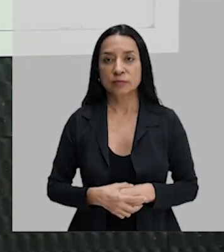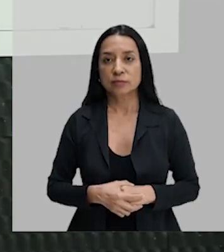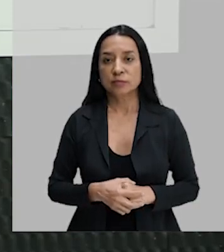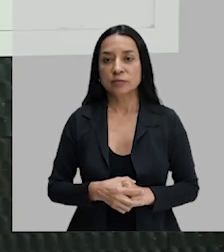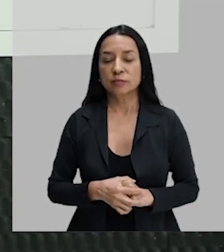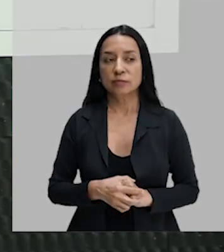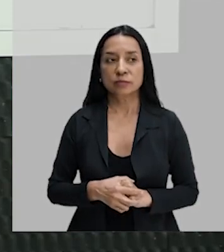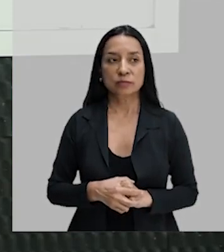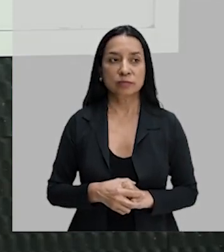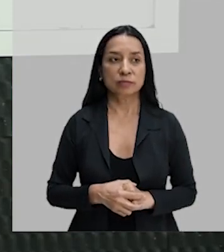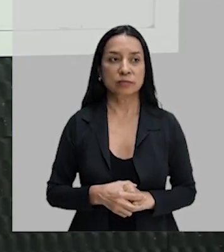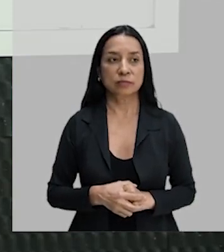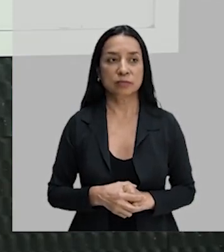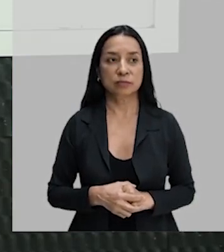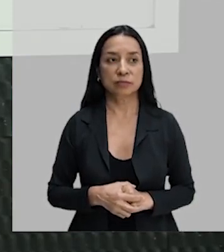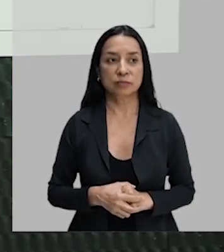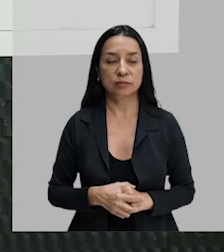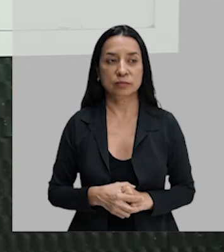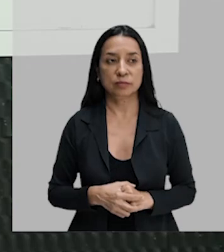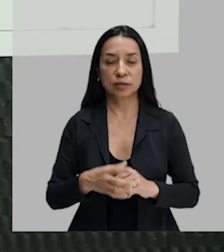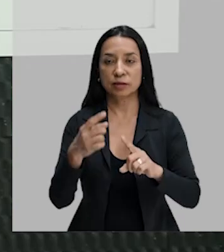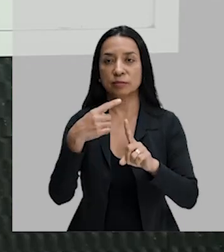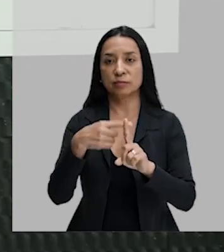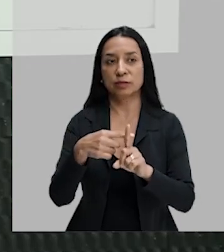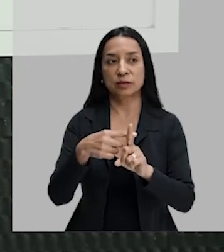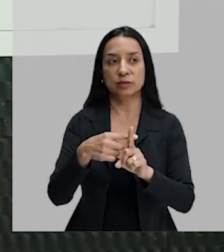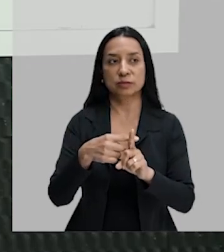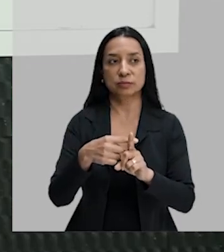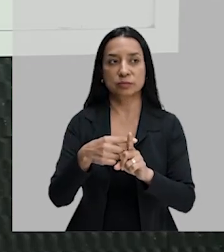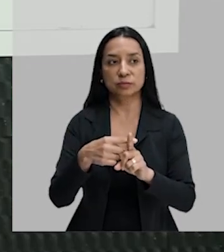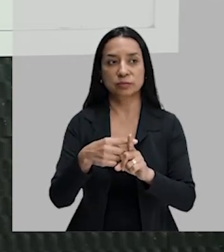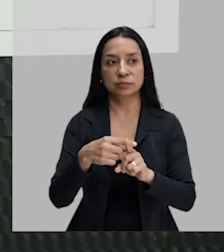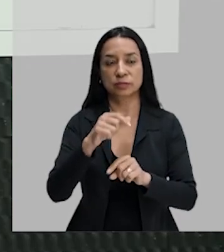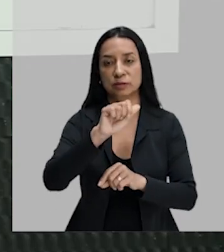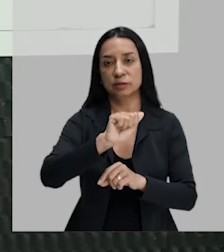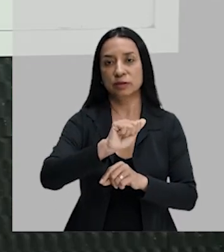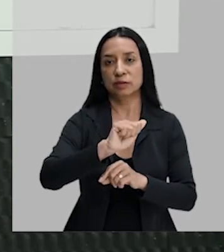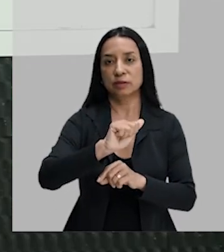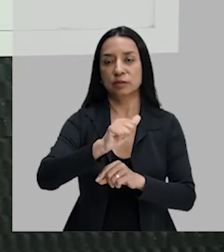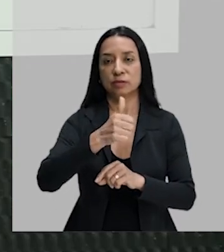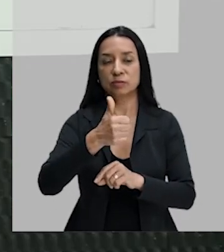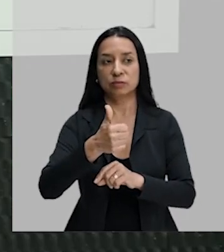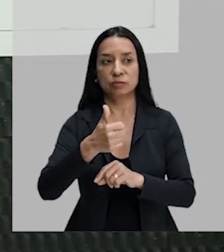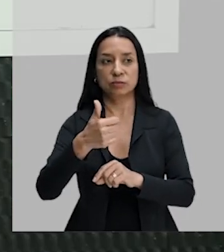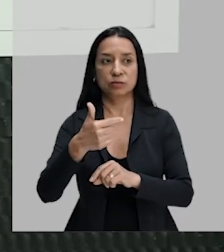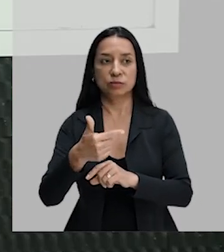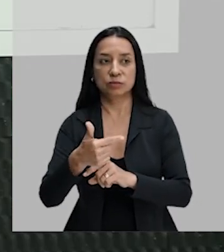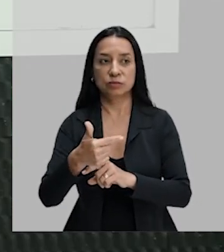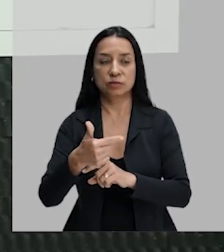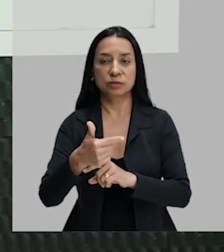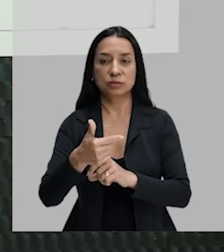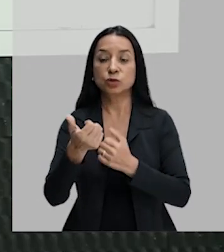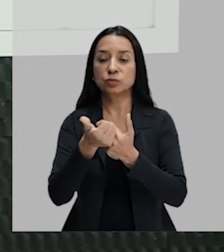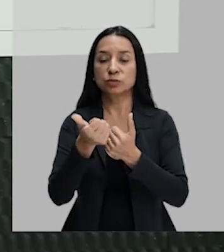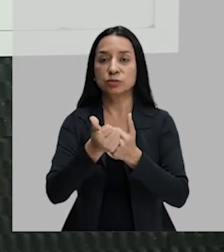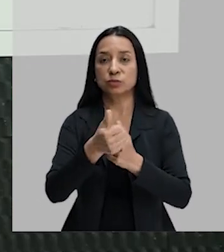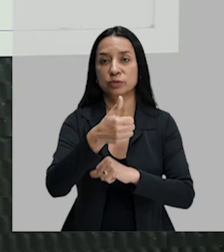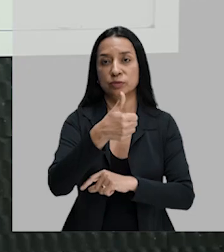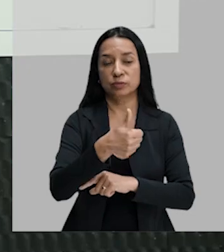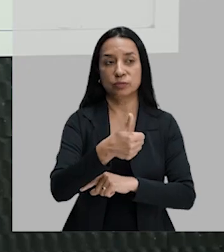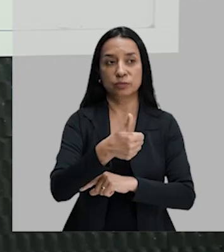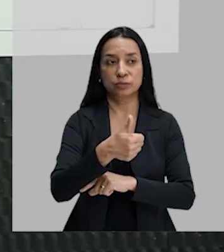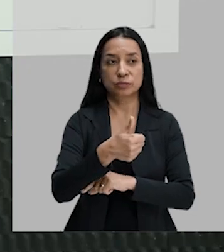certo mais o A12 que é um multiplicado por -1